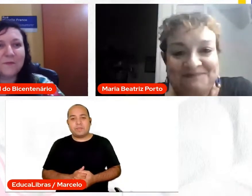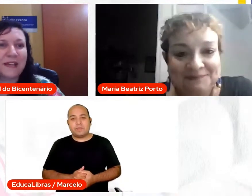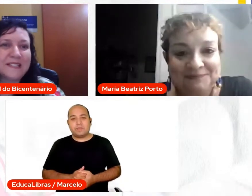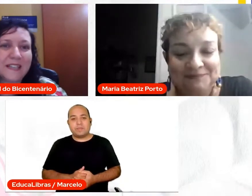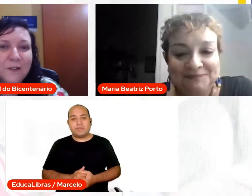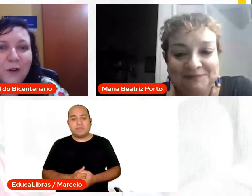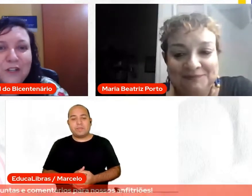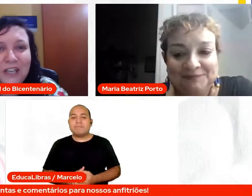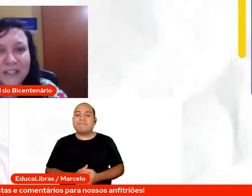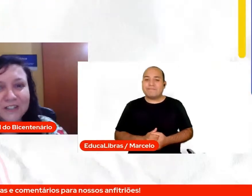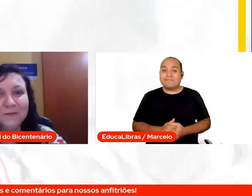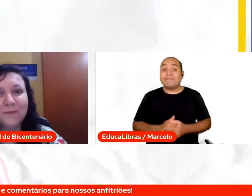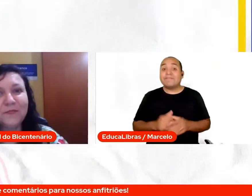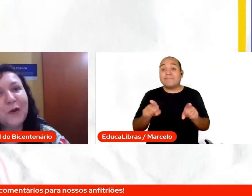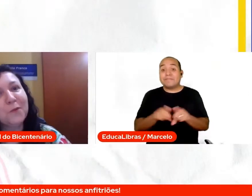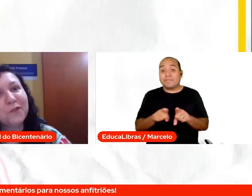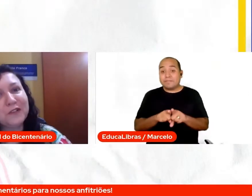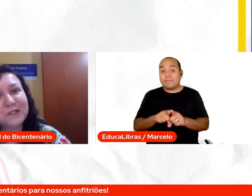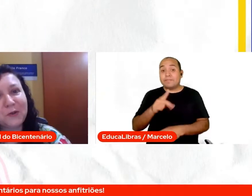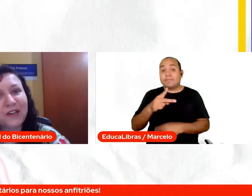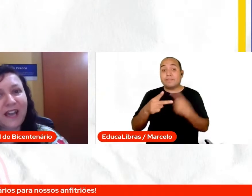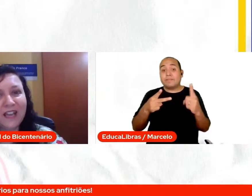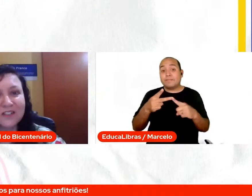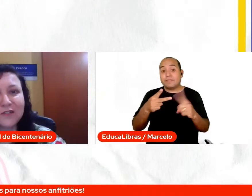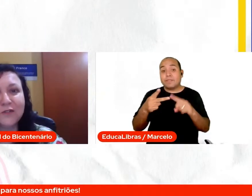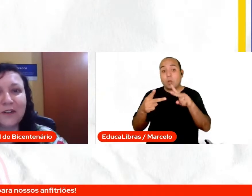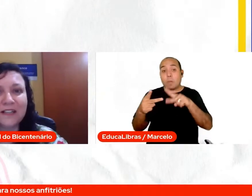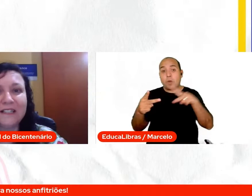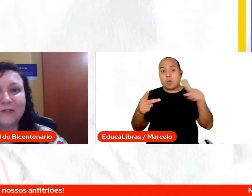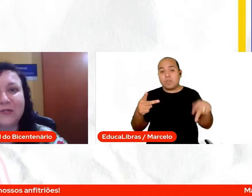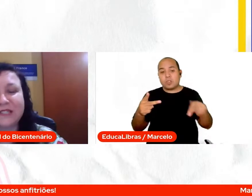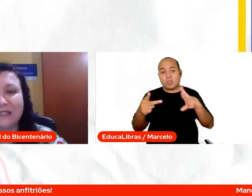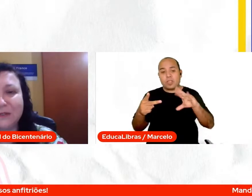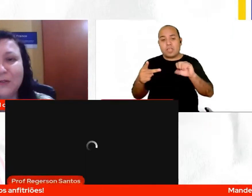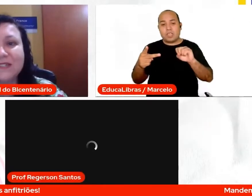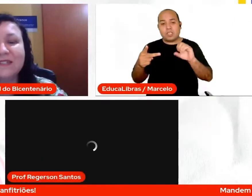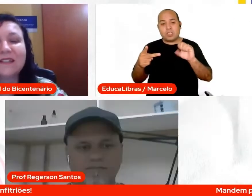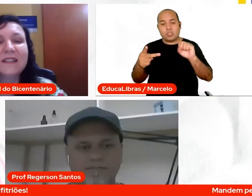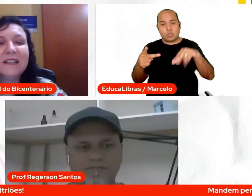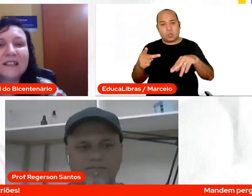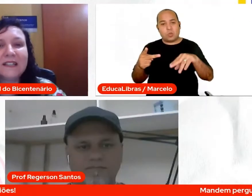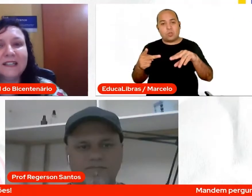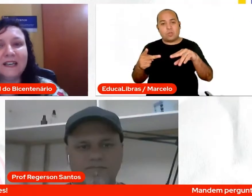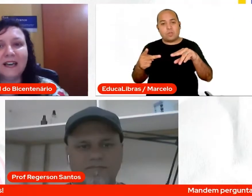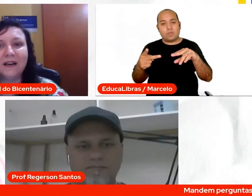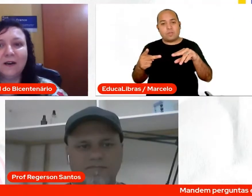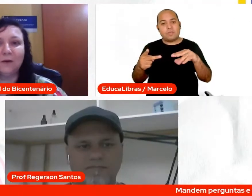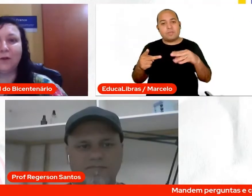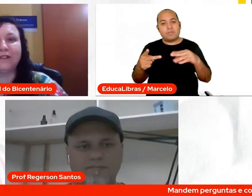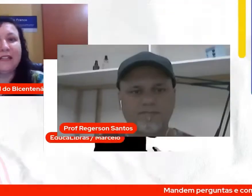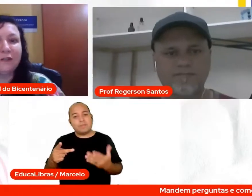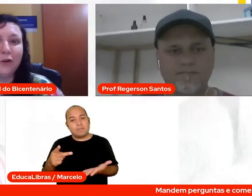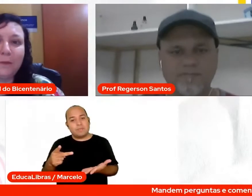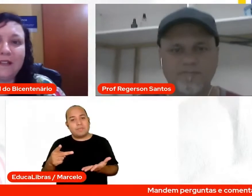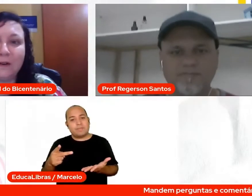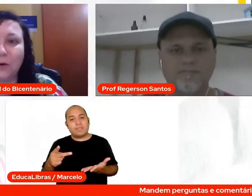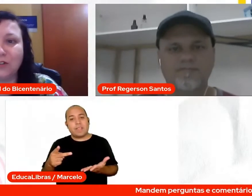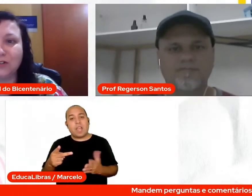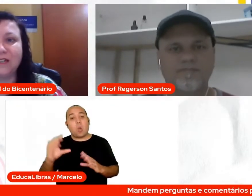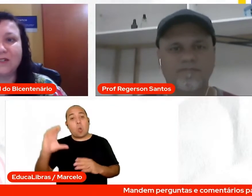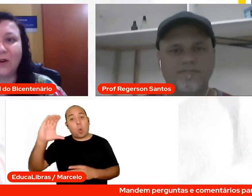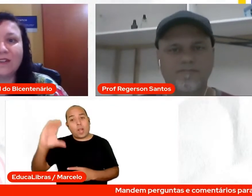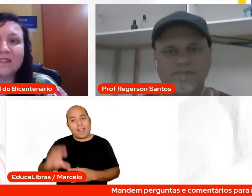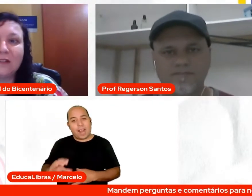Também está aqui com a gente o professor Regerson Franklin dos Santos, que é coordenador